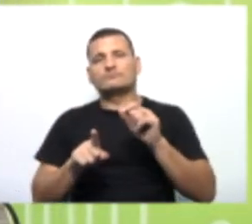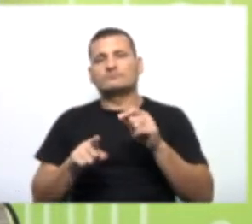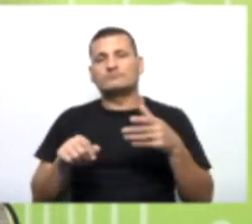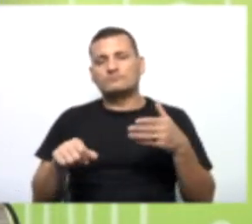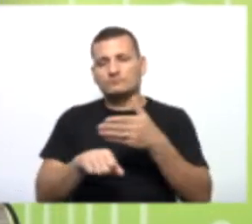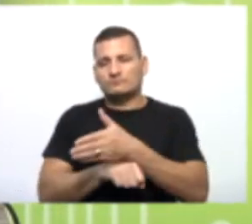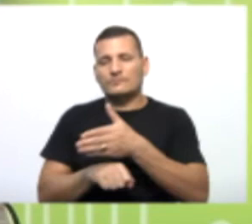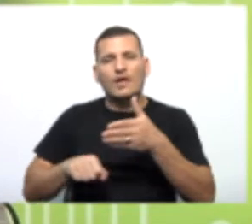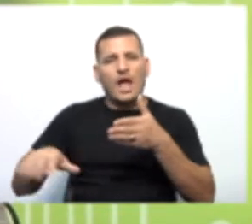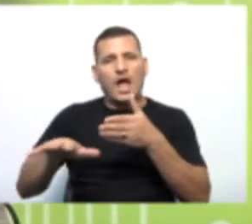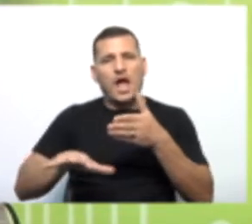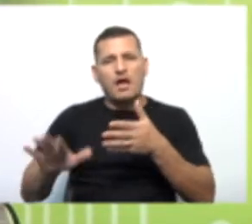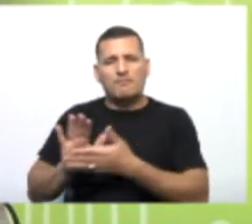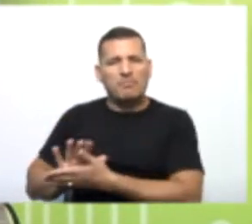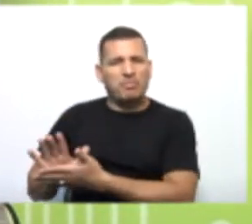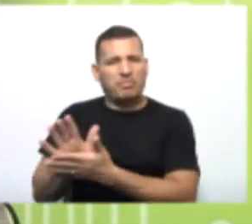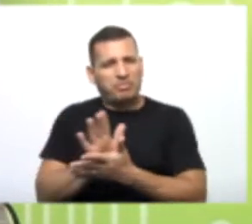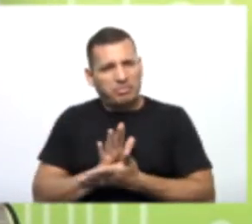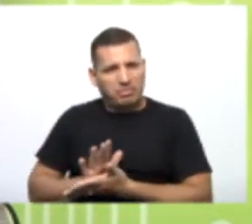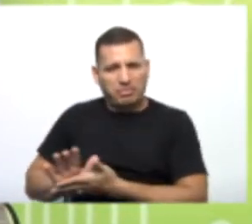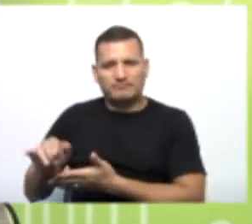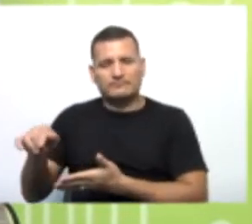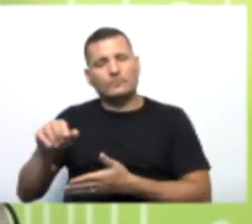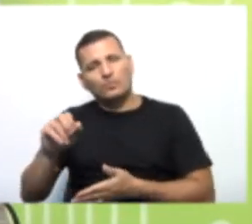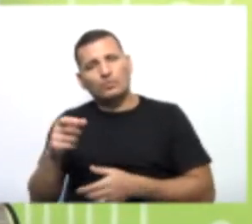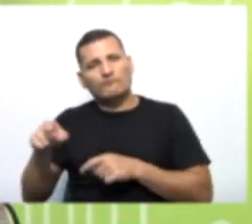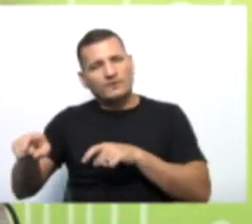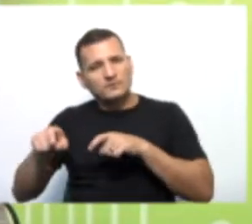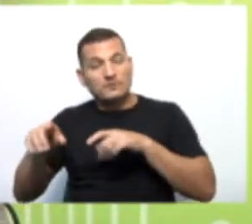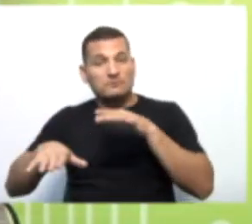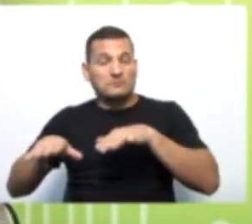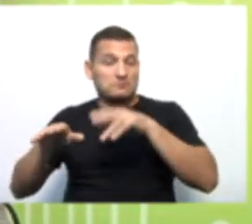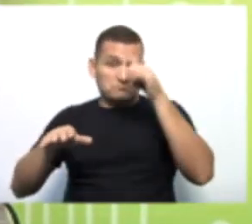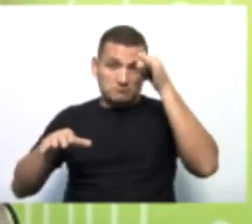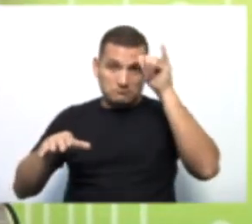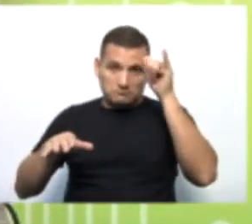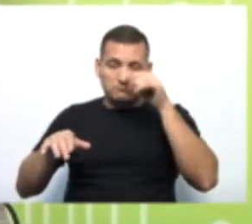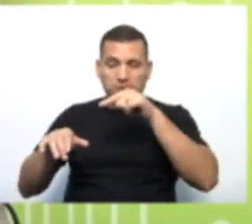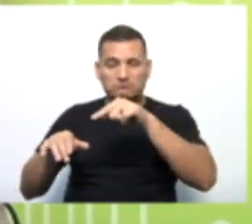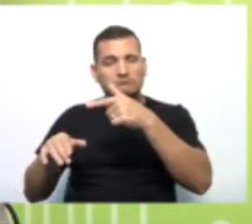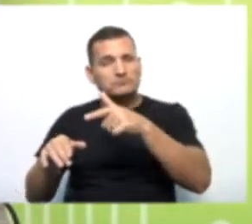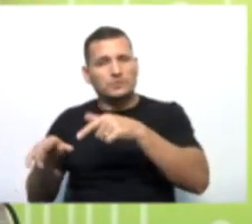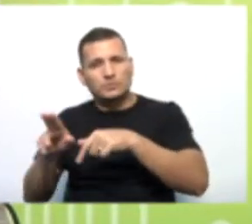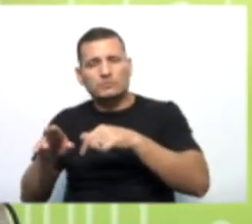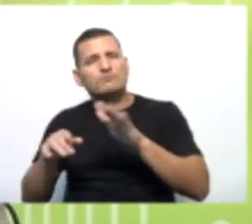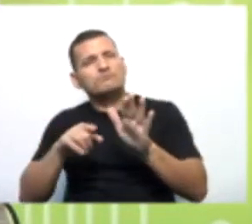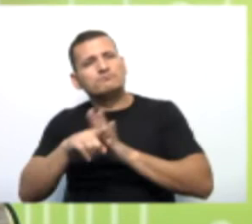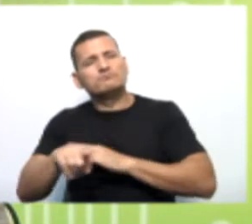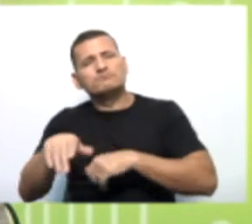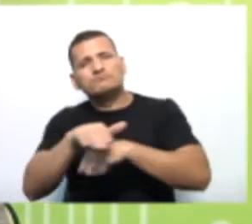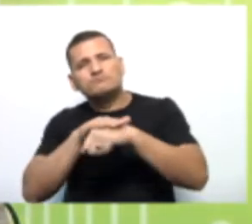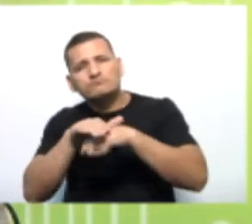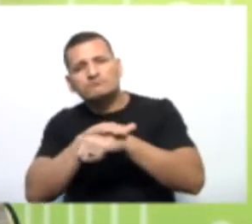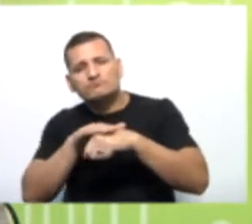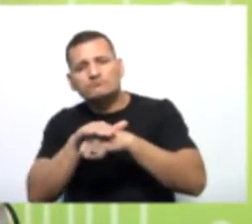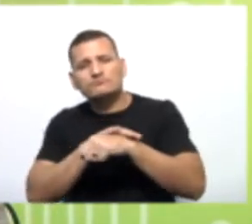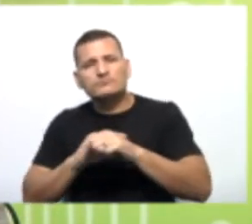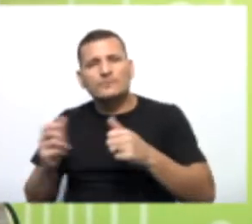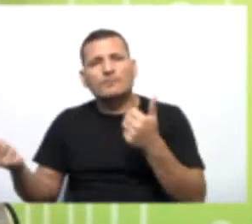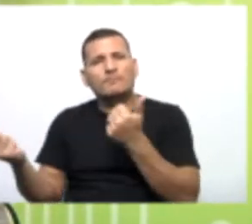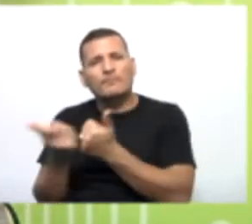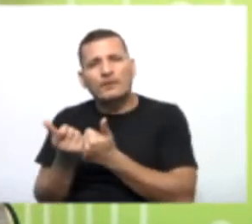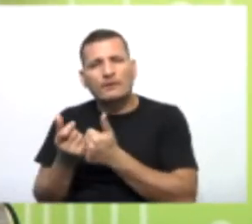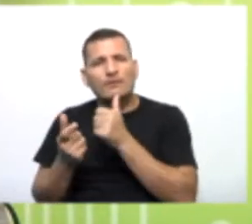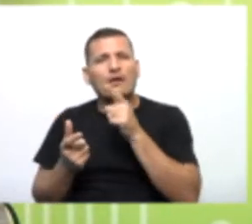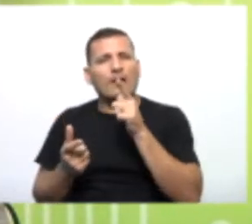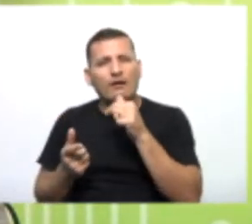estão degradadas, não é? Até mesmo numa fazenda que o fazendeiro não usa, chega lá, conversa com ele, perto de um manancial, perto de uma